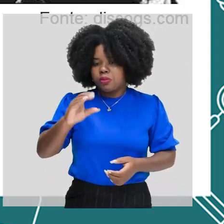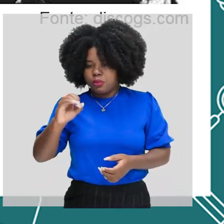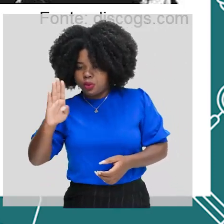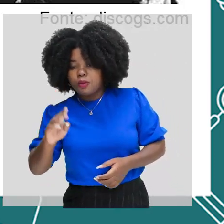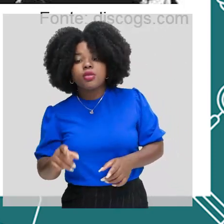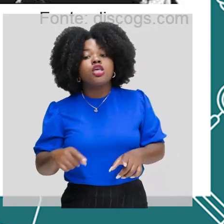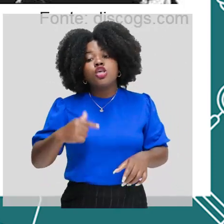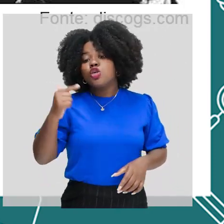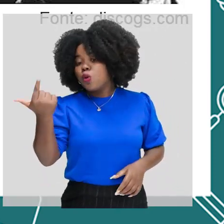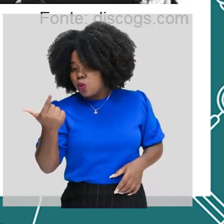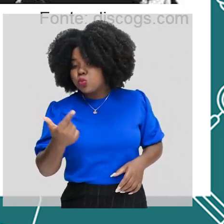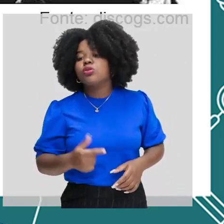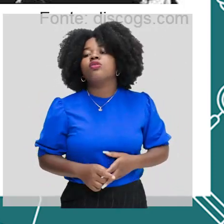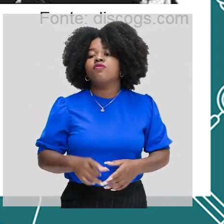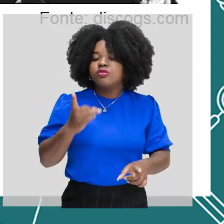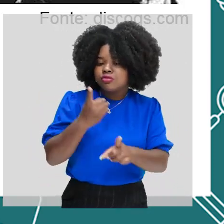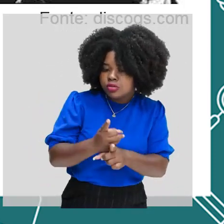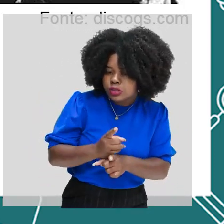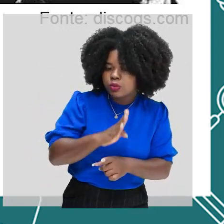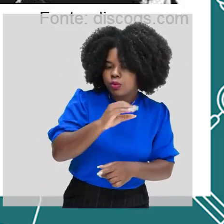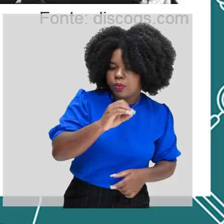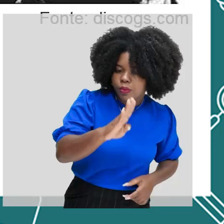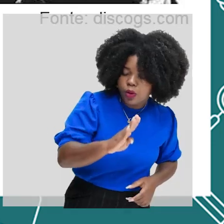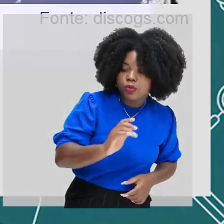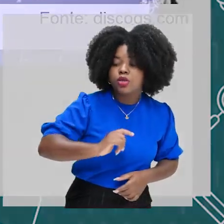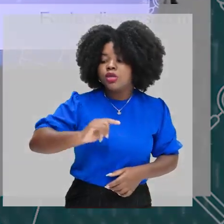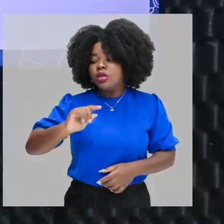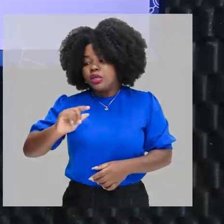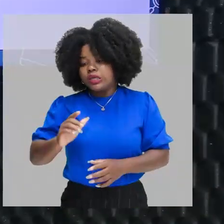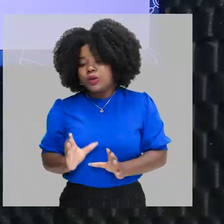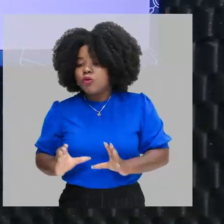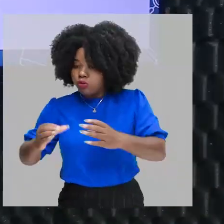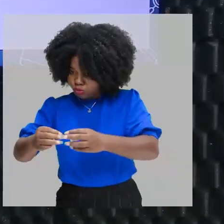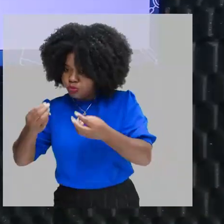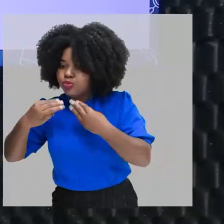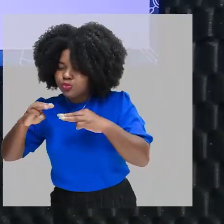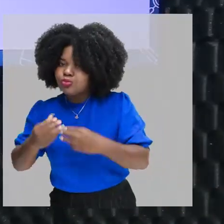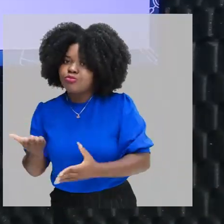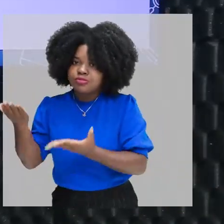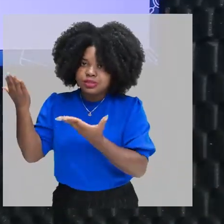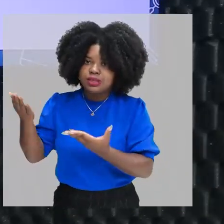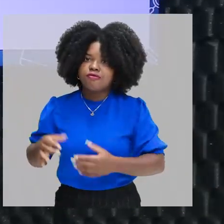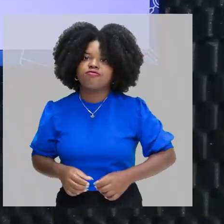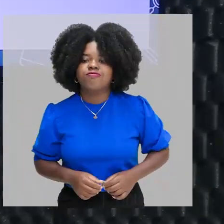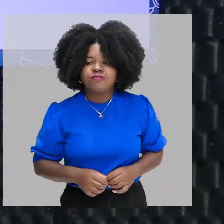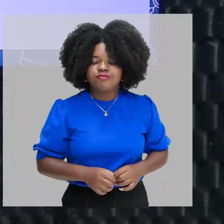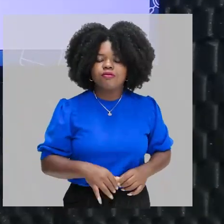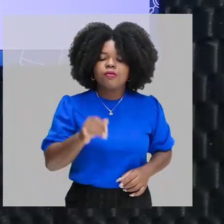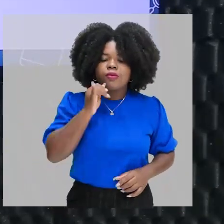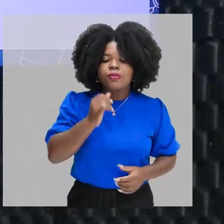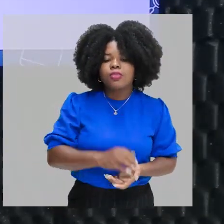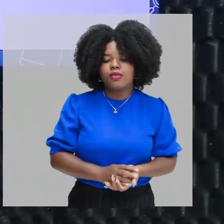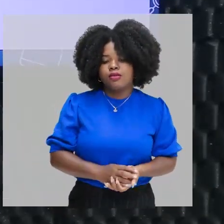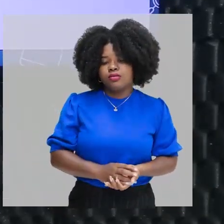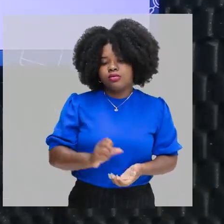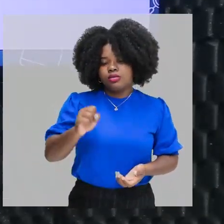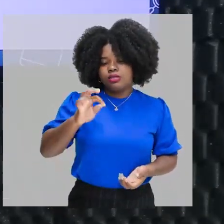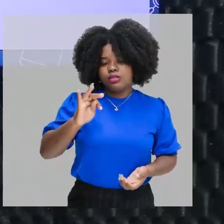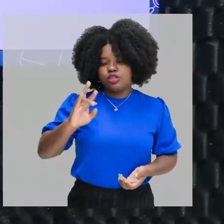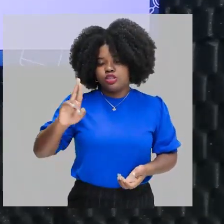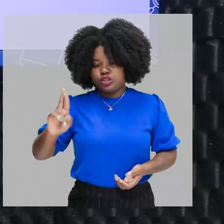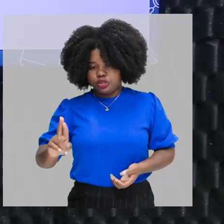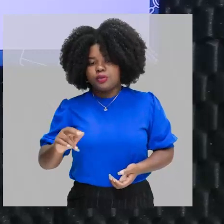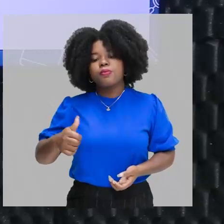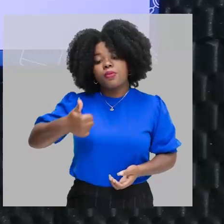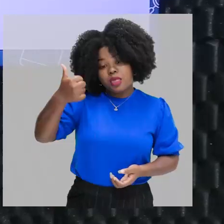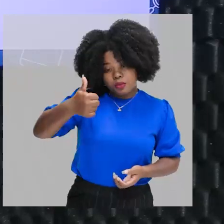e outras você vai encontrar como Bob Marley e a banda, como parte integrante disso. Então, por exemplo, Stir Up é uma